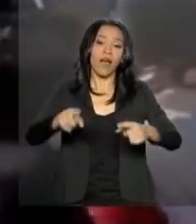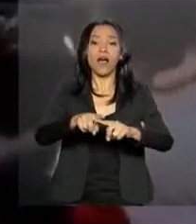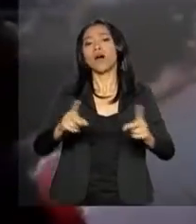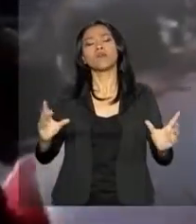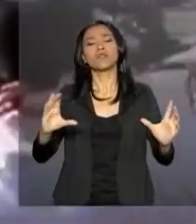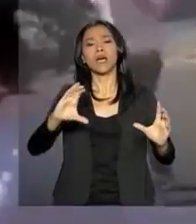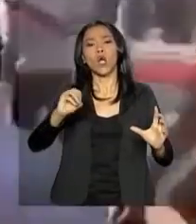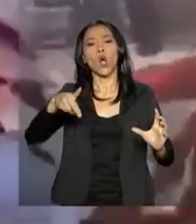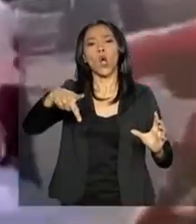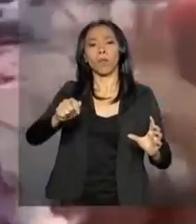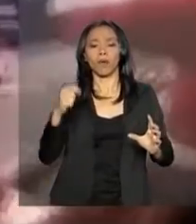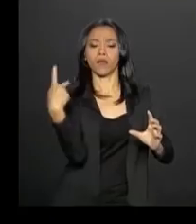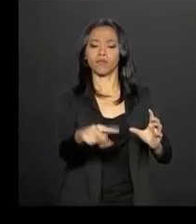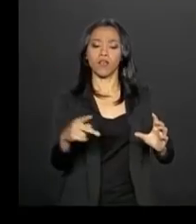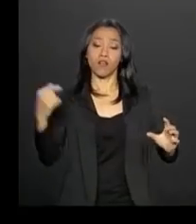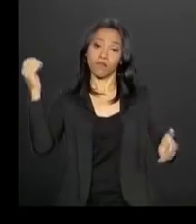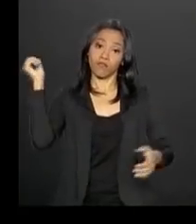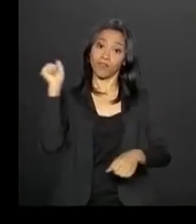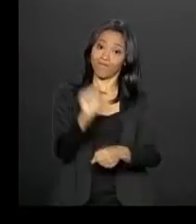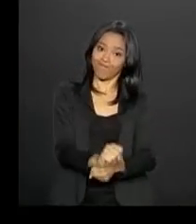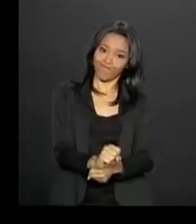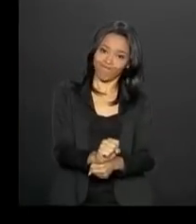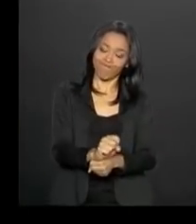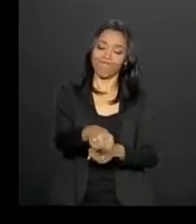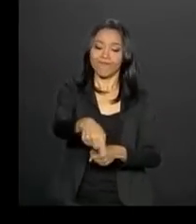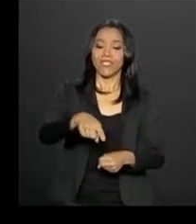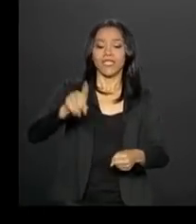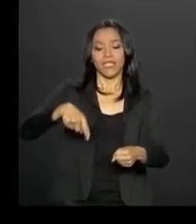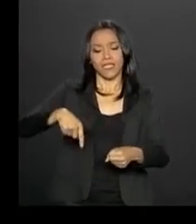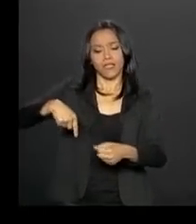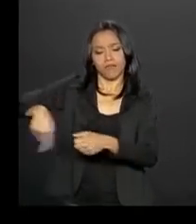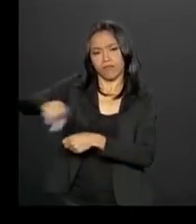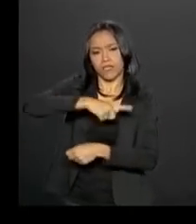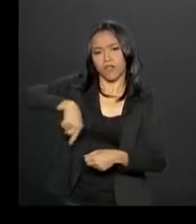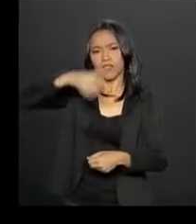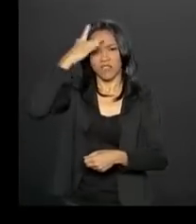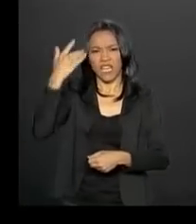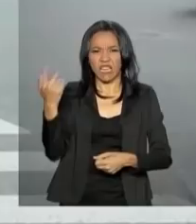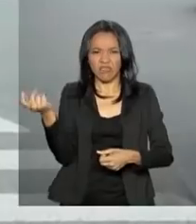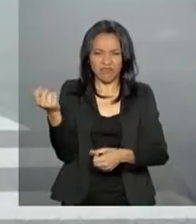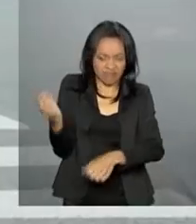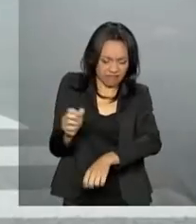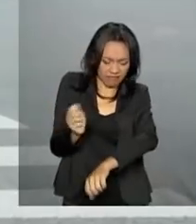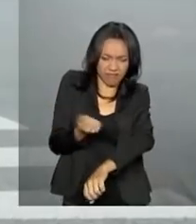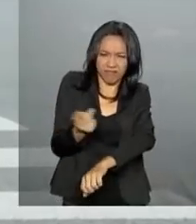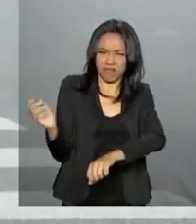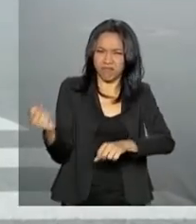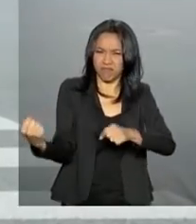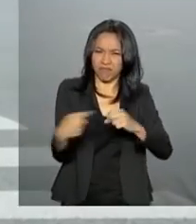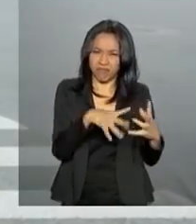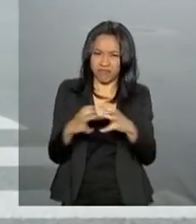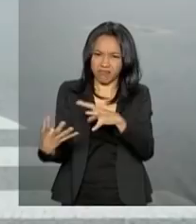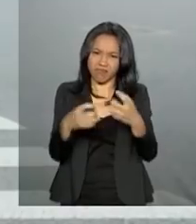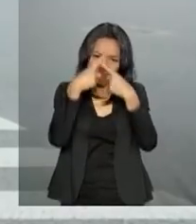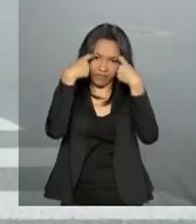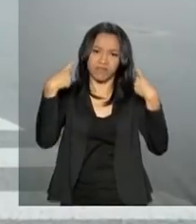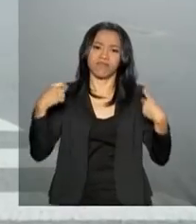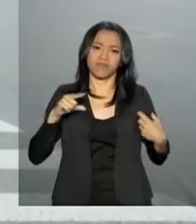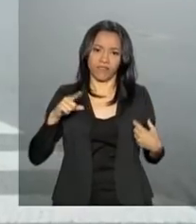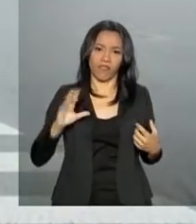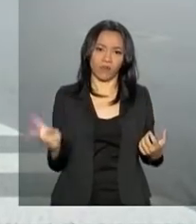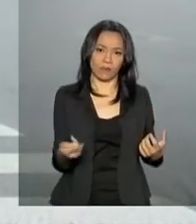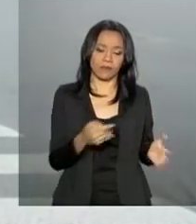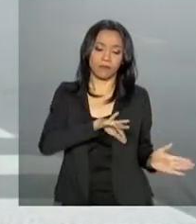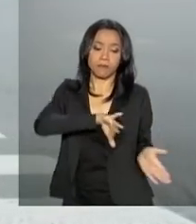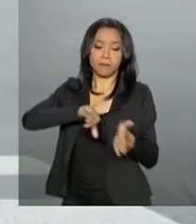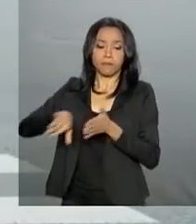Libertadores foi suspenso e jogadores e torcedores ficaram feridos para evitar problemas no trânsito da